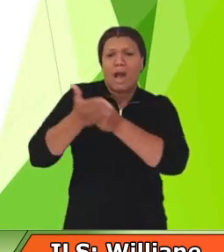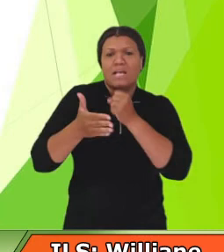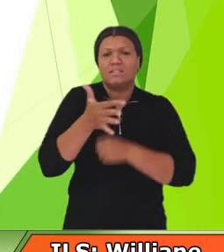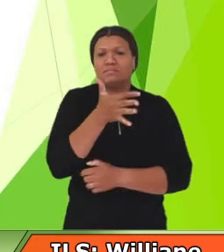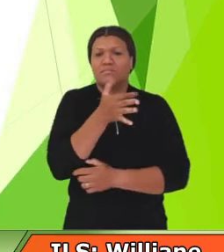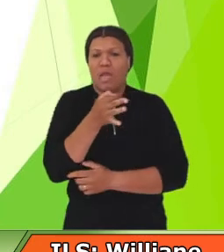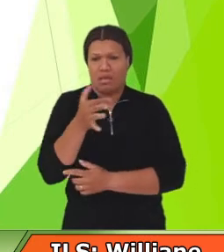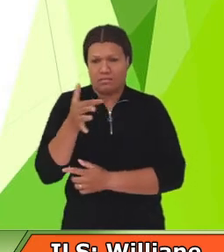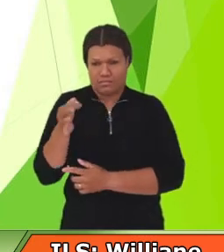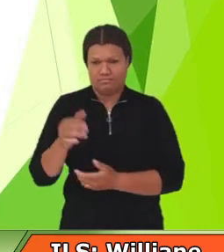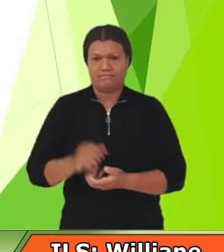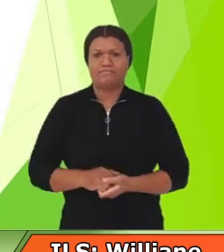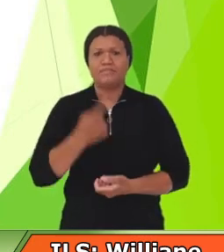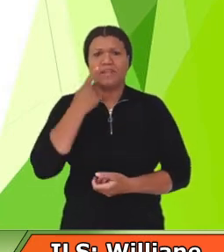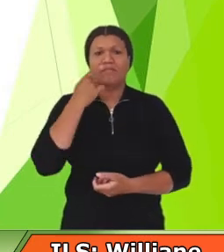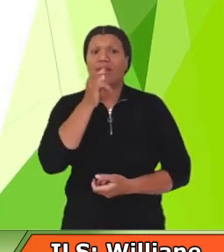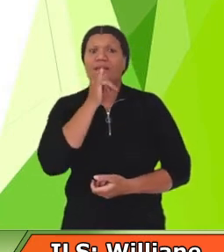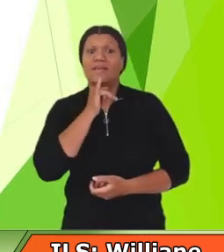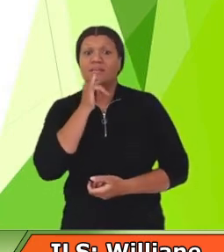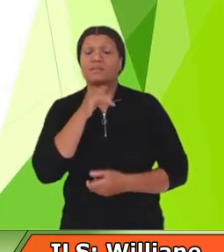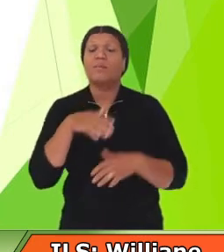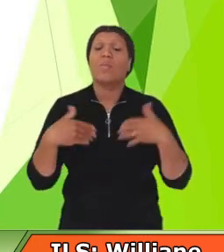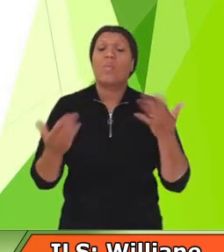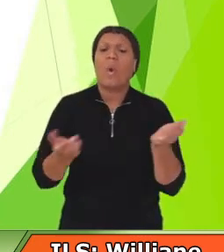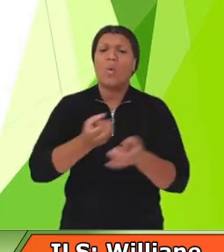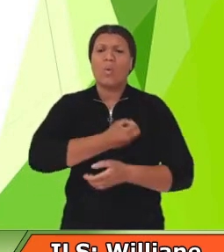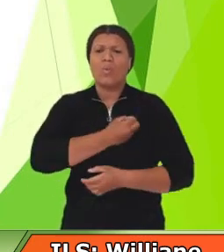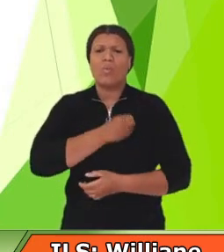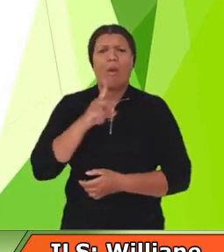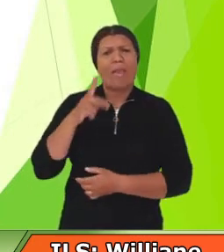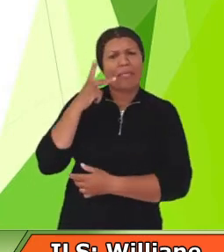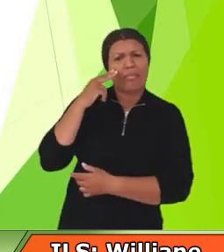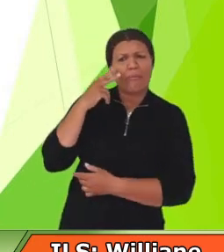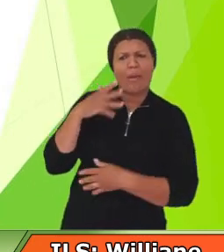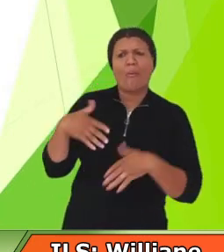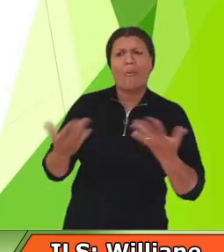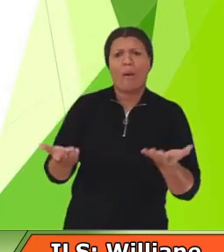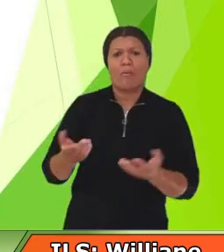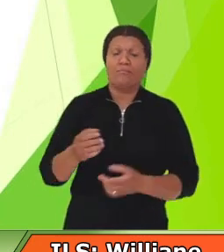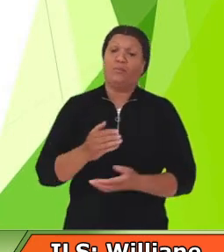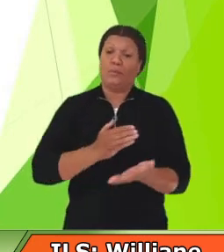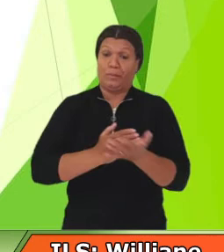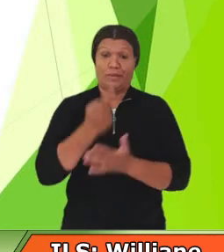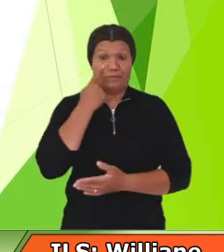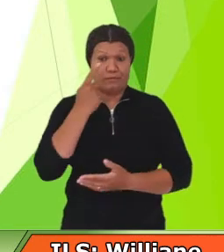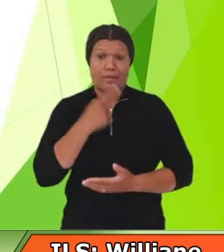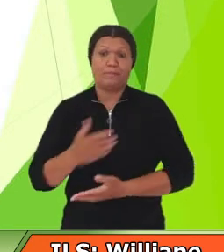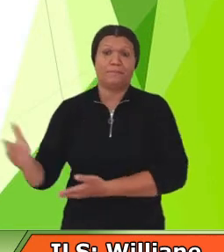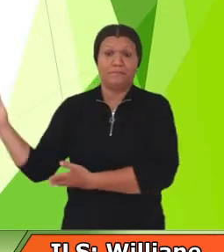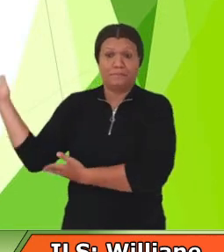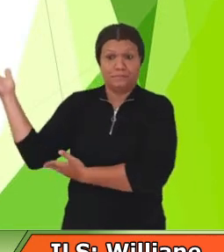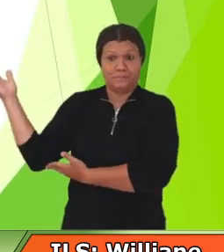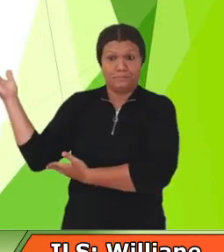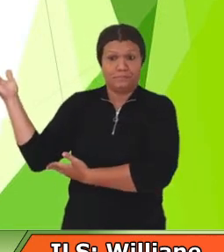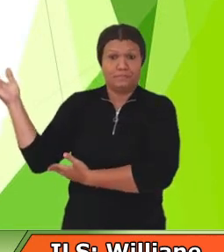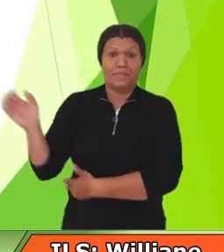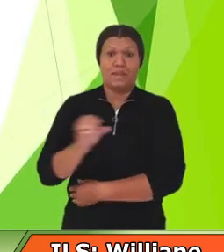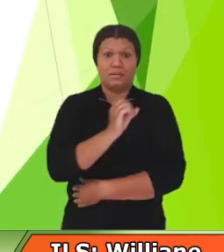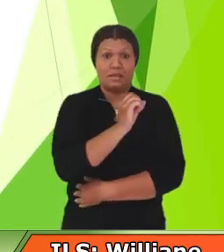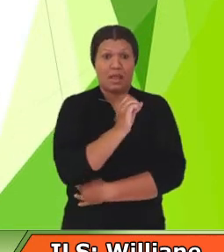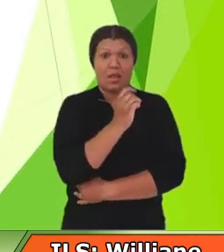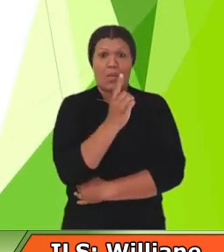temos exemplo de quem são os números naturais. Começando com 0, 1,